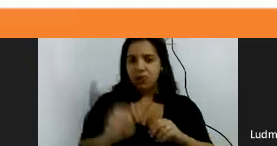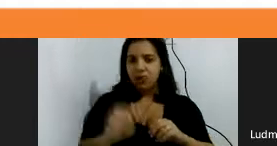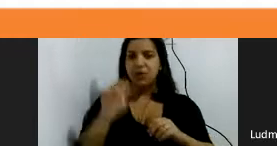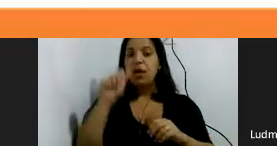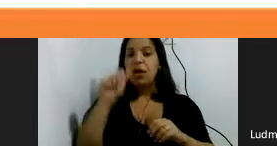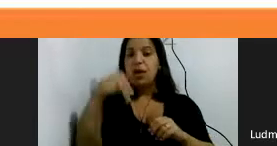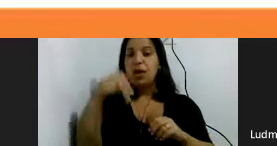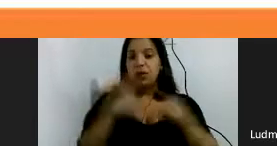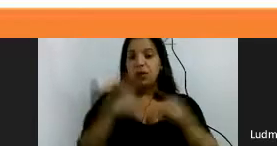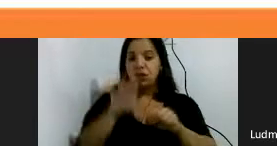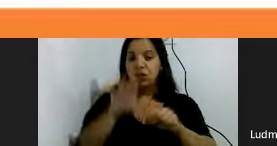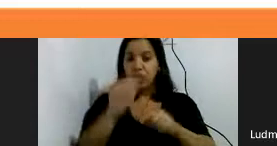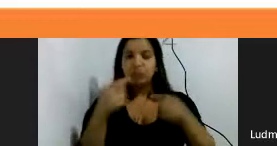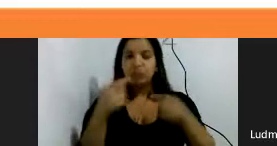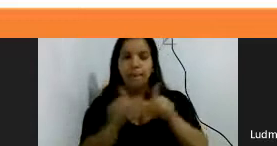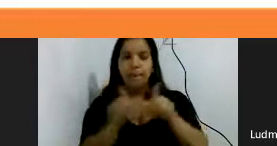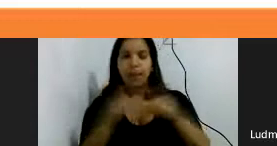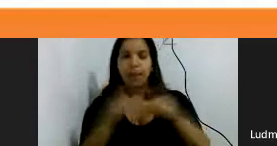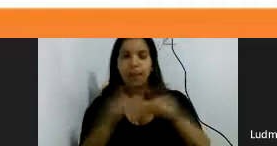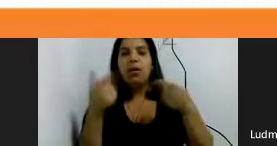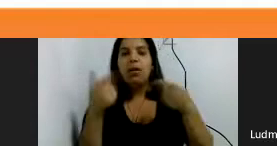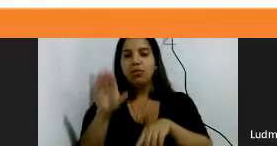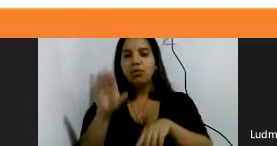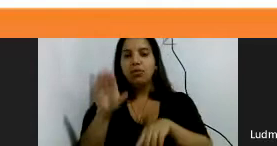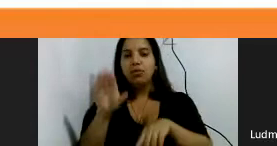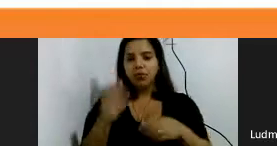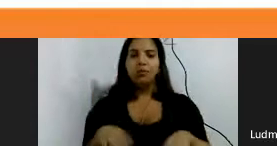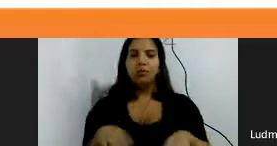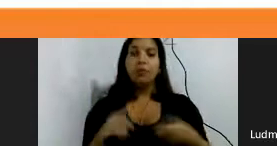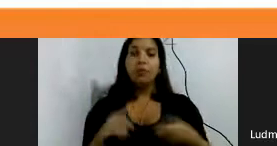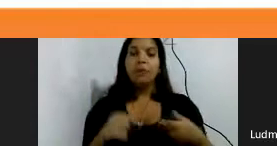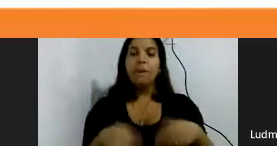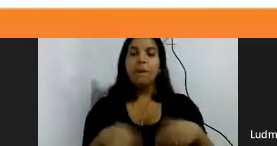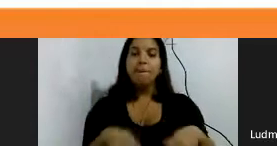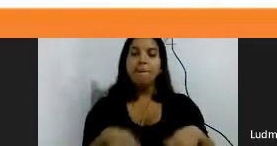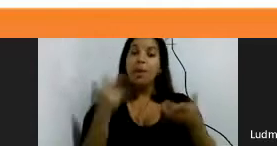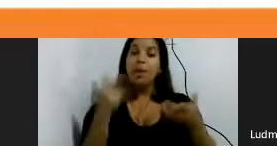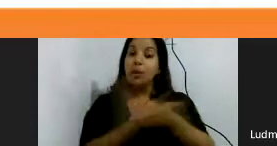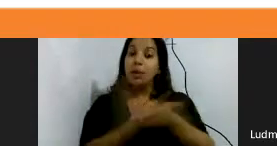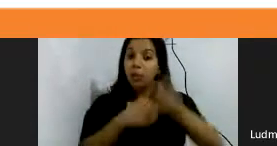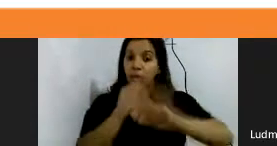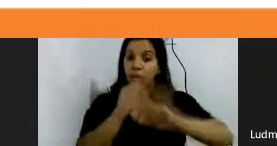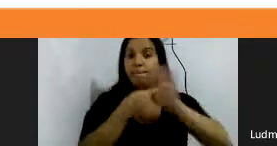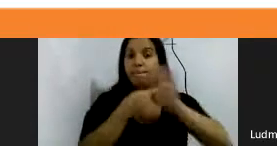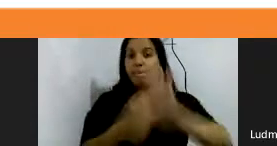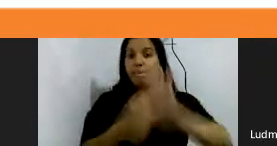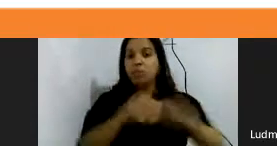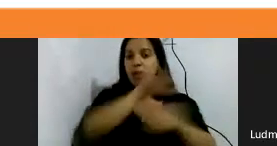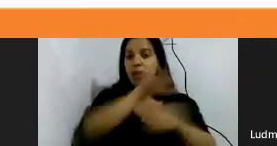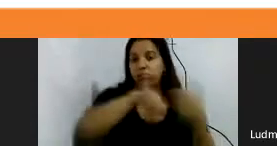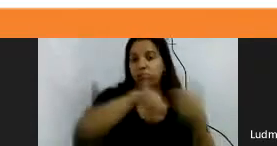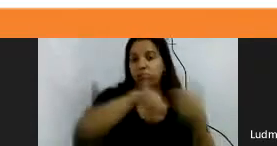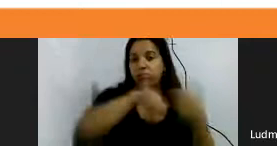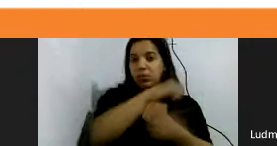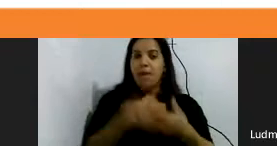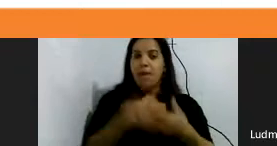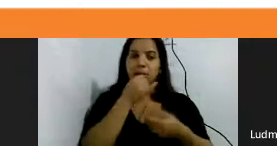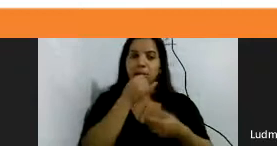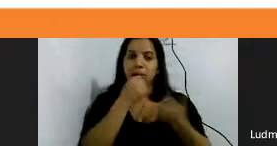reagente anti-A e anti-B. Então, com isso, a gente também evidencia discrepância entre a